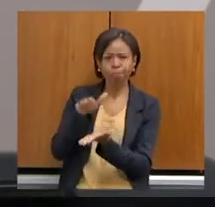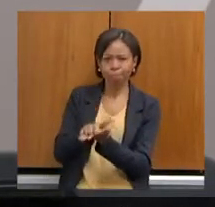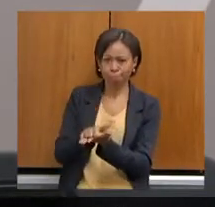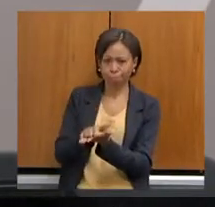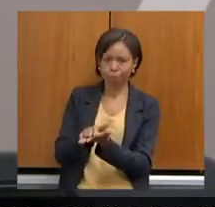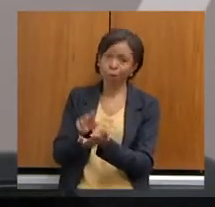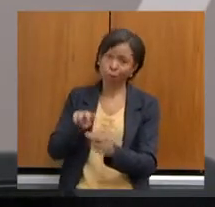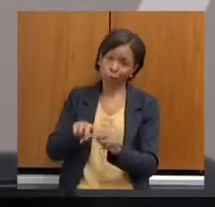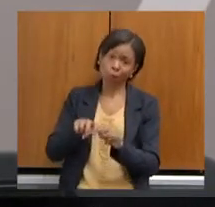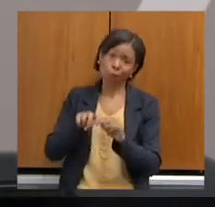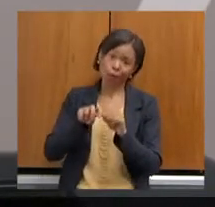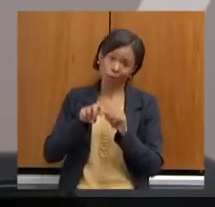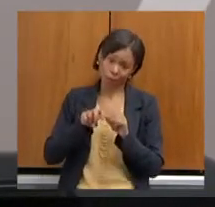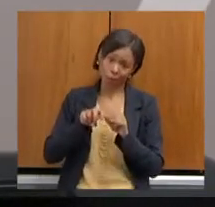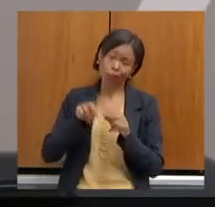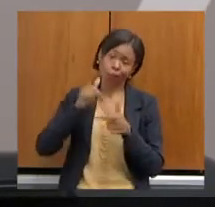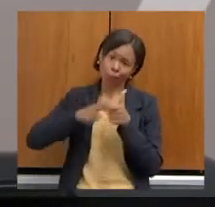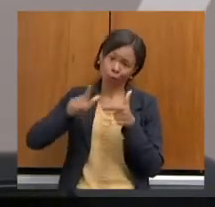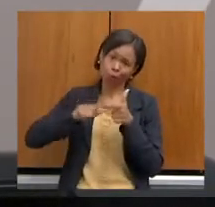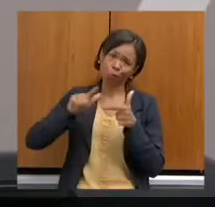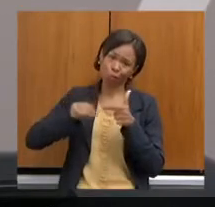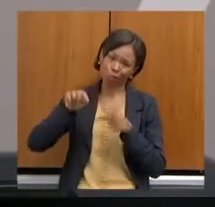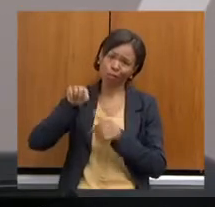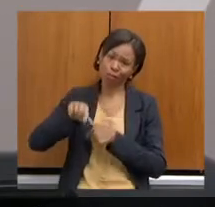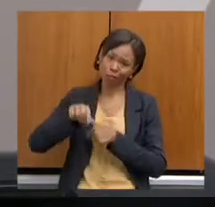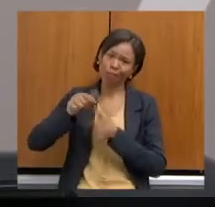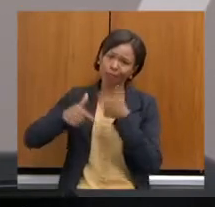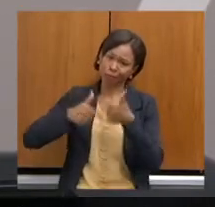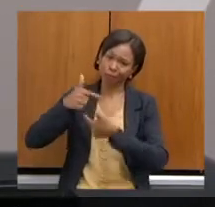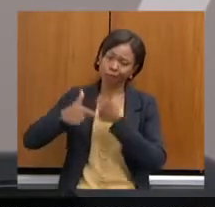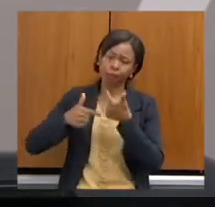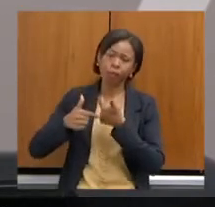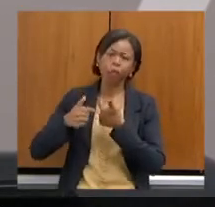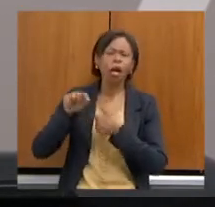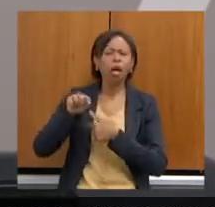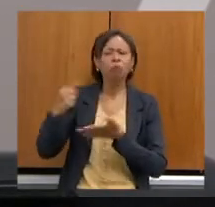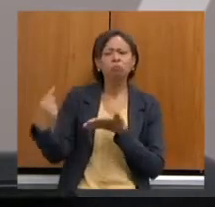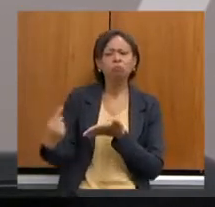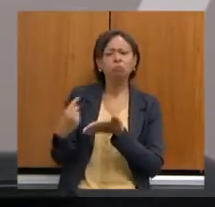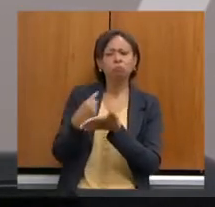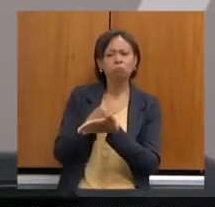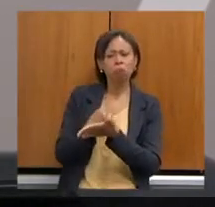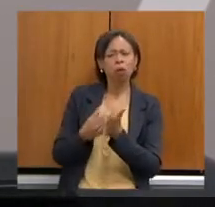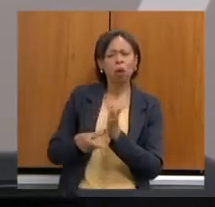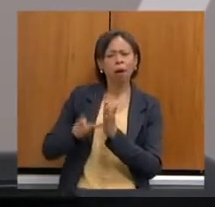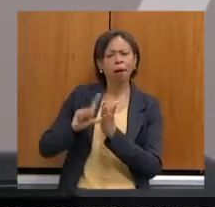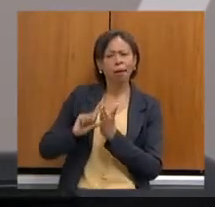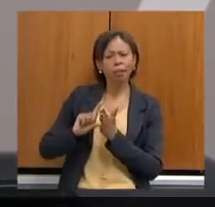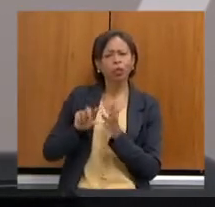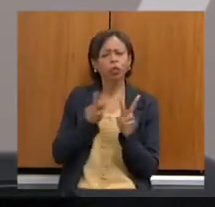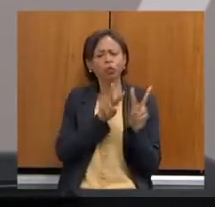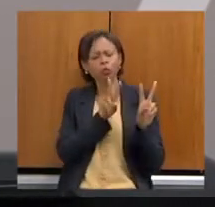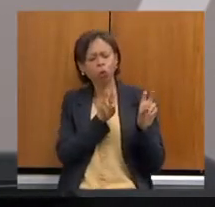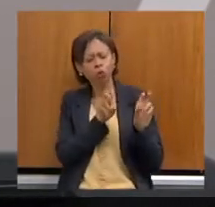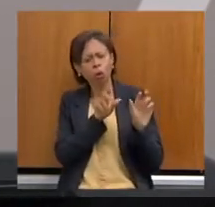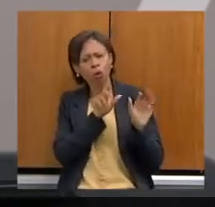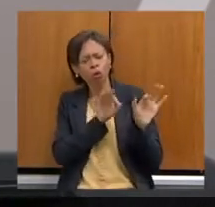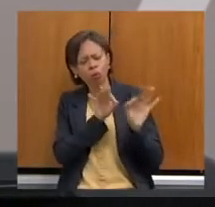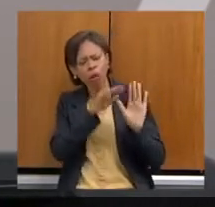improbidade nos cargos que ocupou quando ele me questionou a respeito do programa do leite